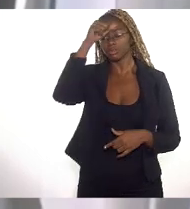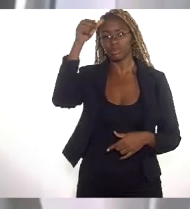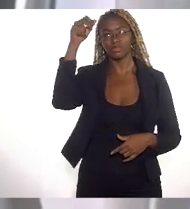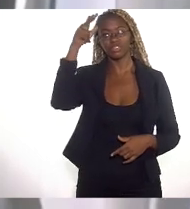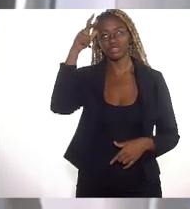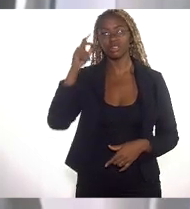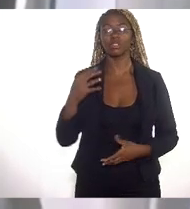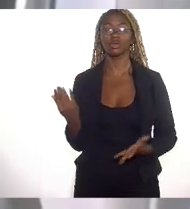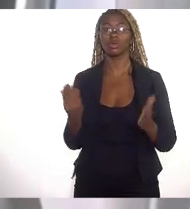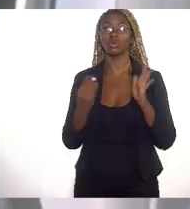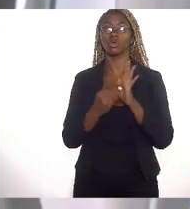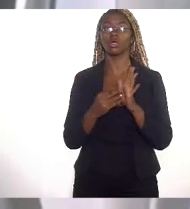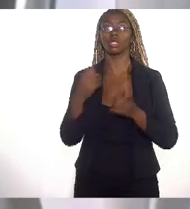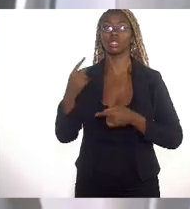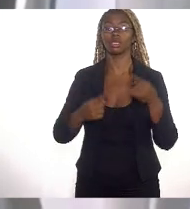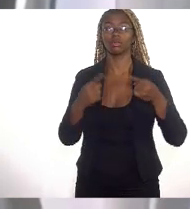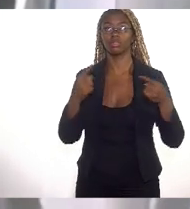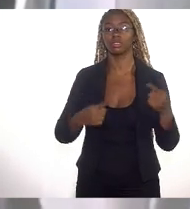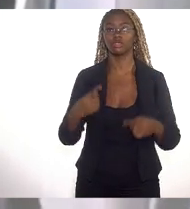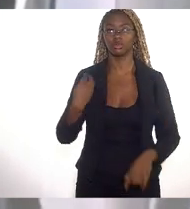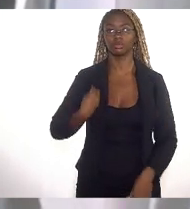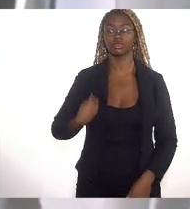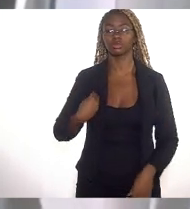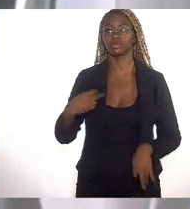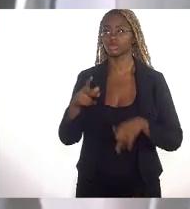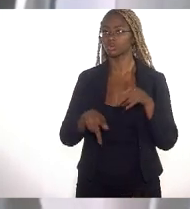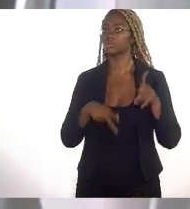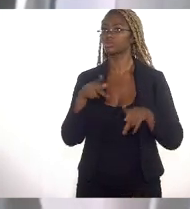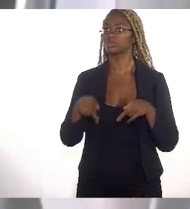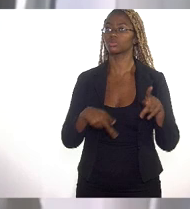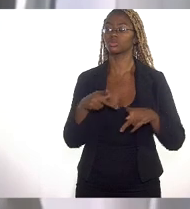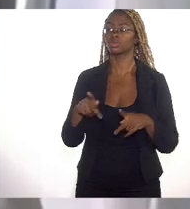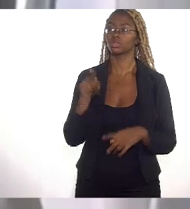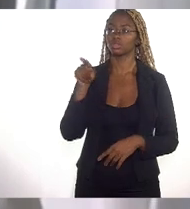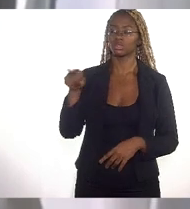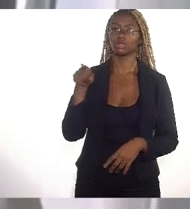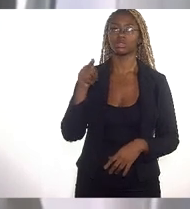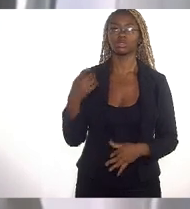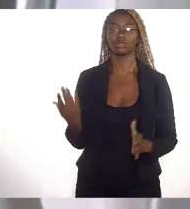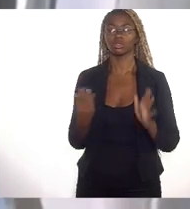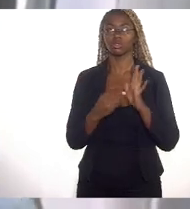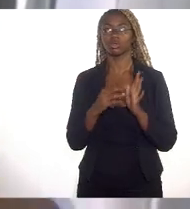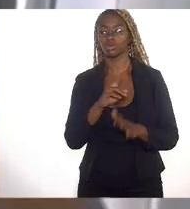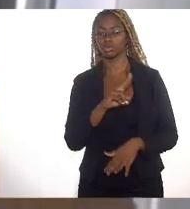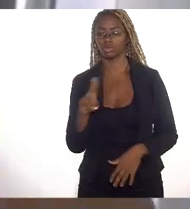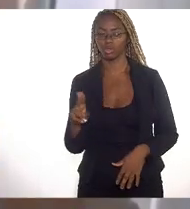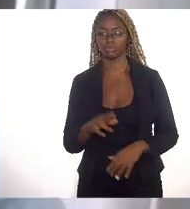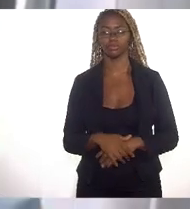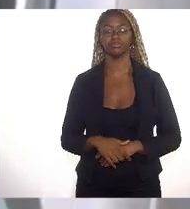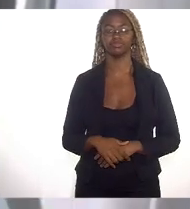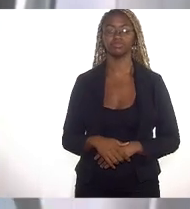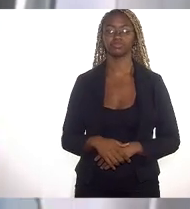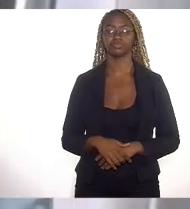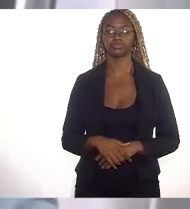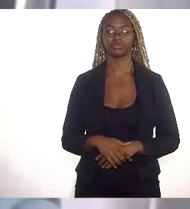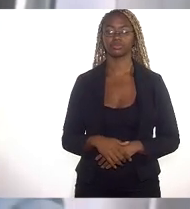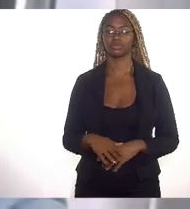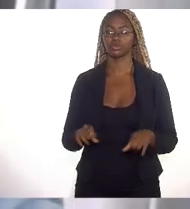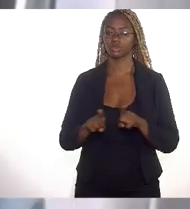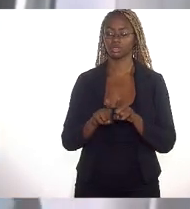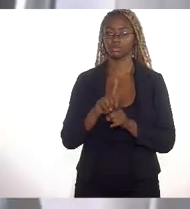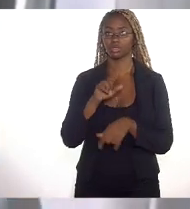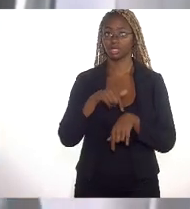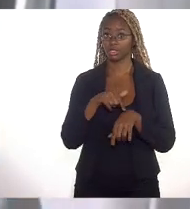ao debate público, ao crivo da participação popular, a tomada dessa decisão. E, ainda no meu